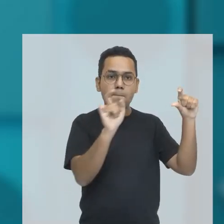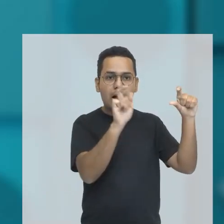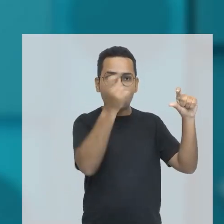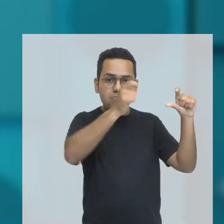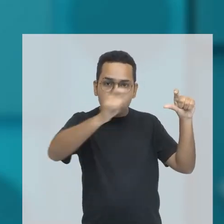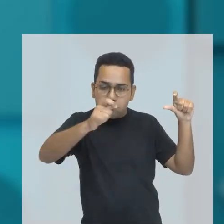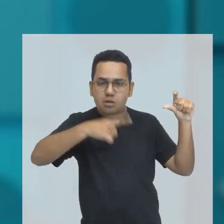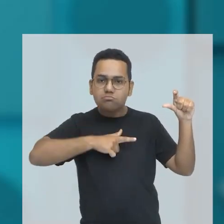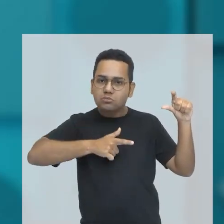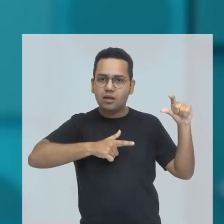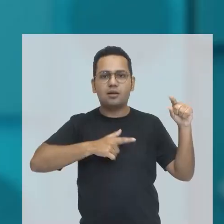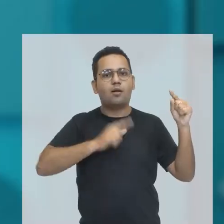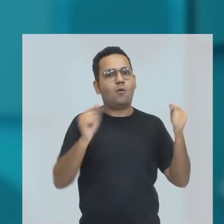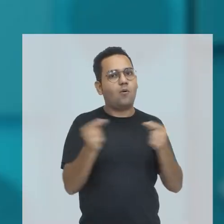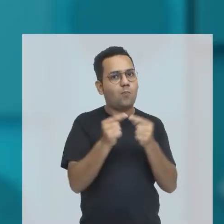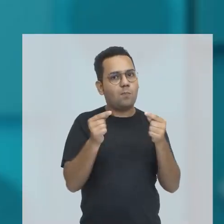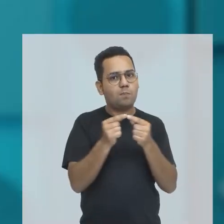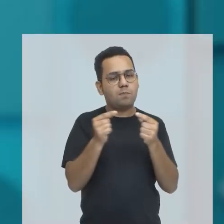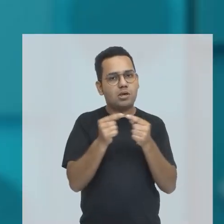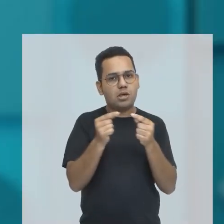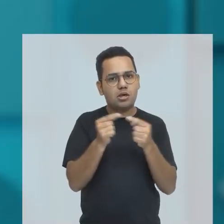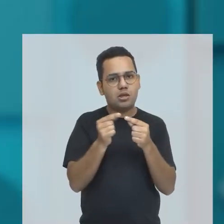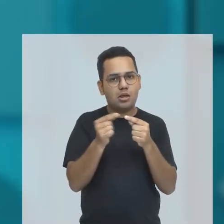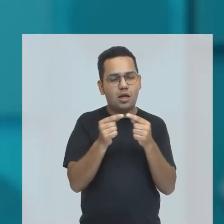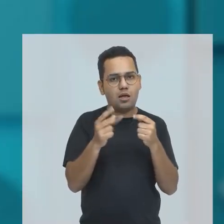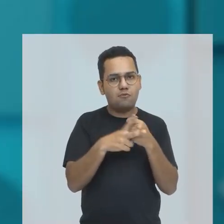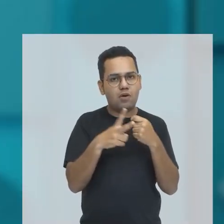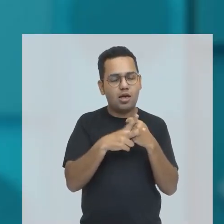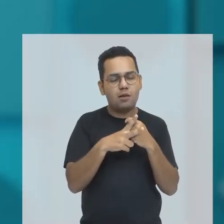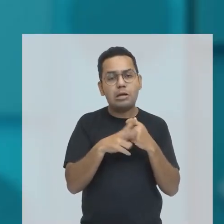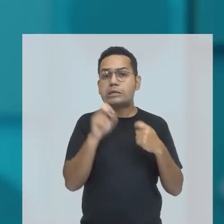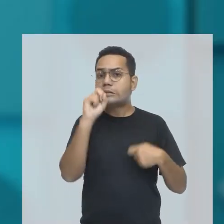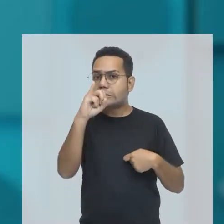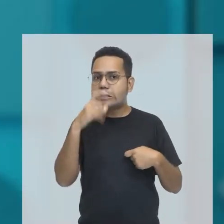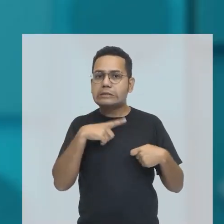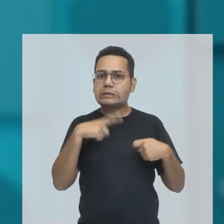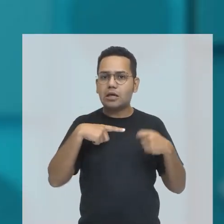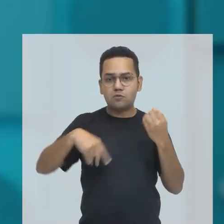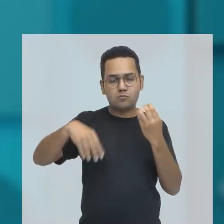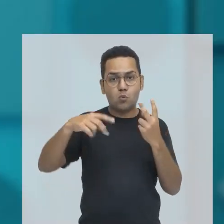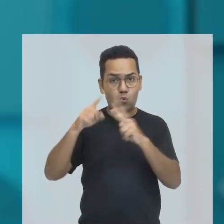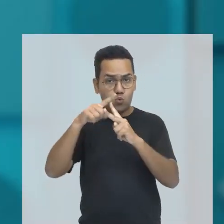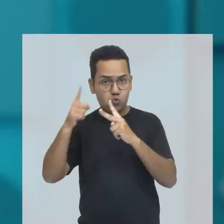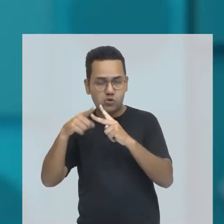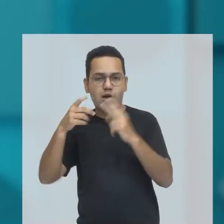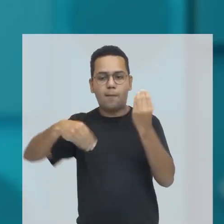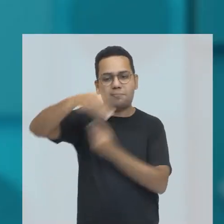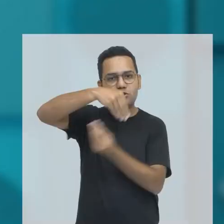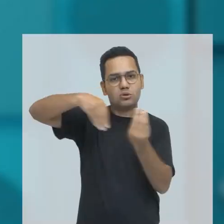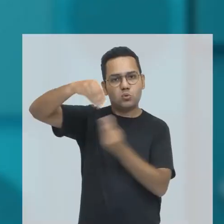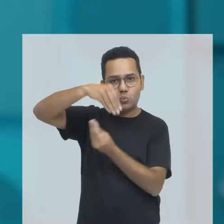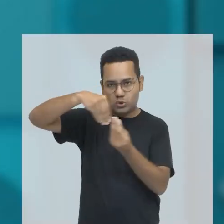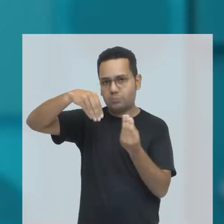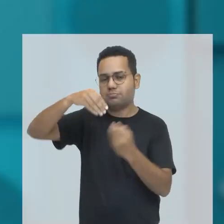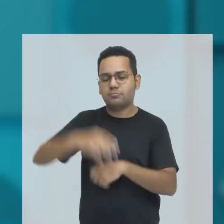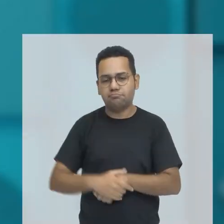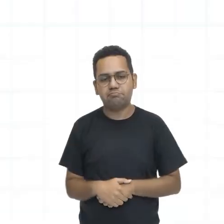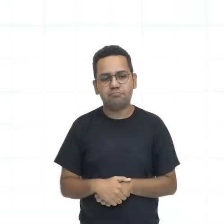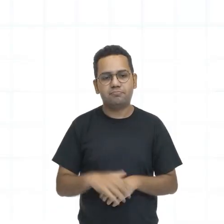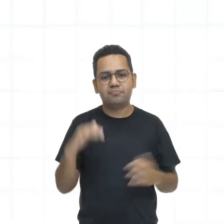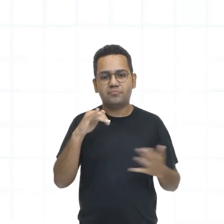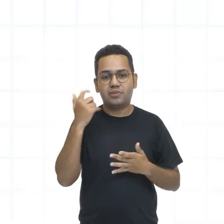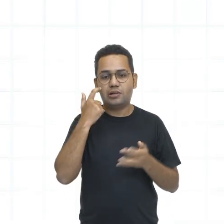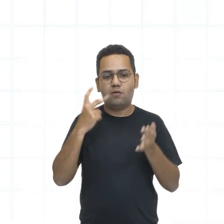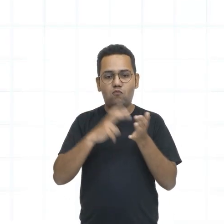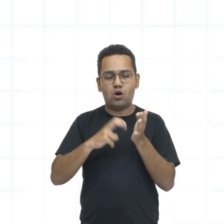mínimo, um contexto misto, onde eu tenho linguagem verbal e não verbal, que é bastante comum. Vamos ver agora um vocabulário sobre tráfego,